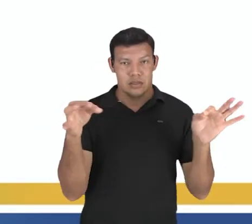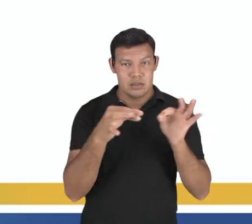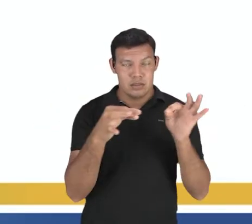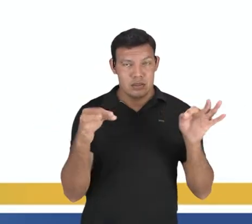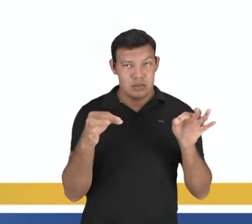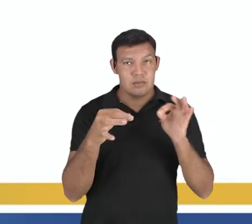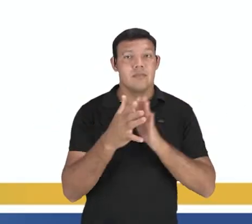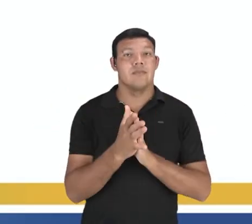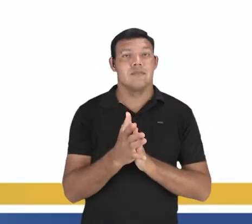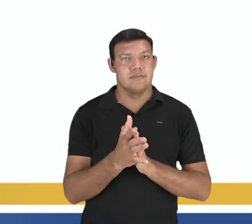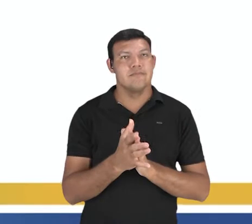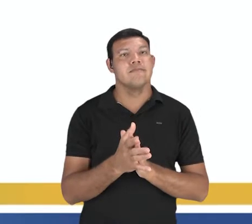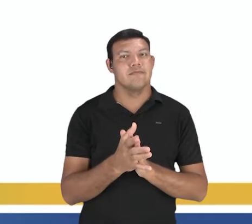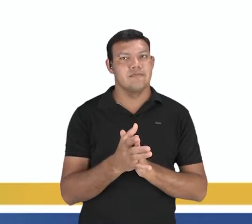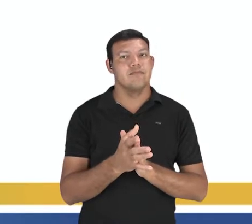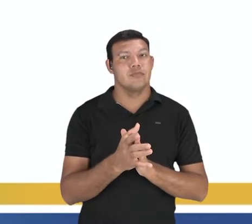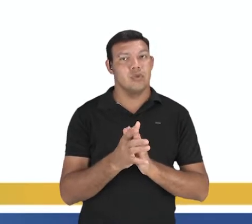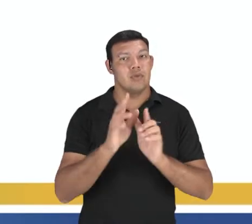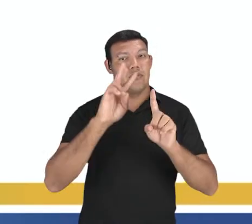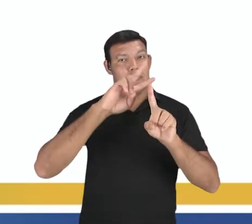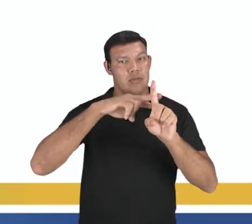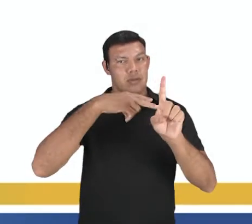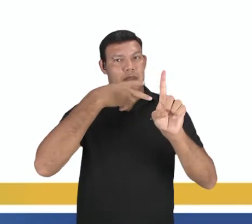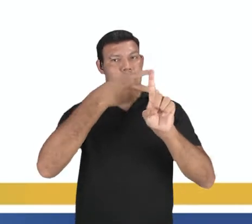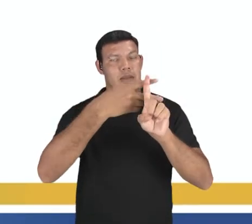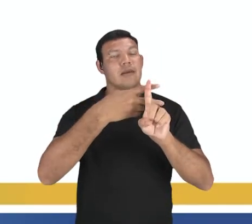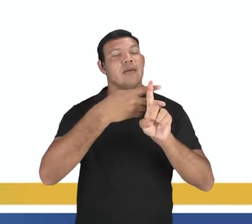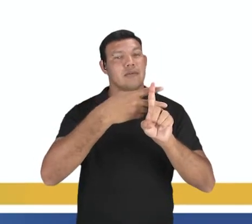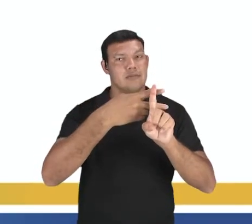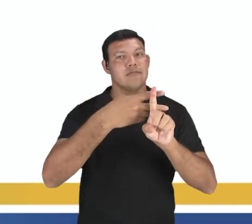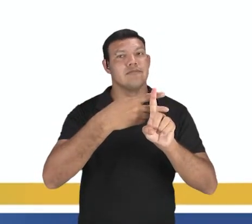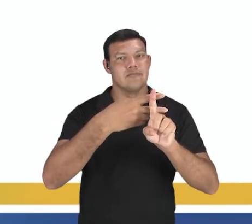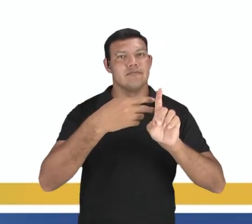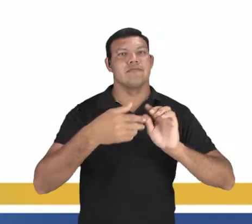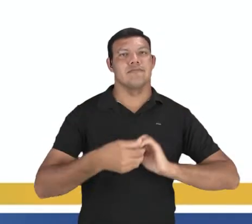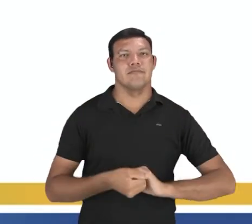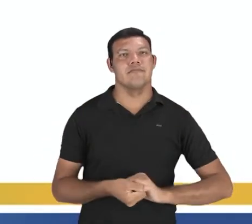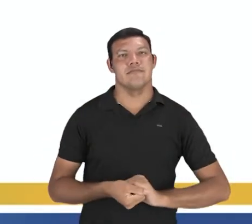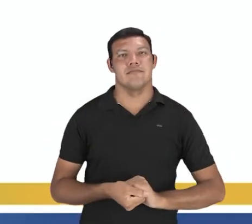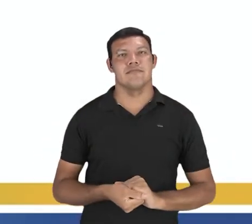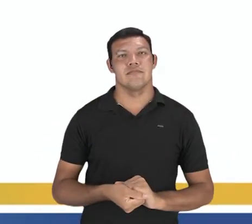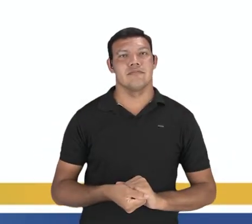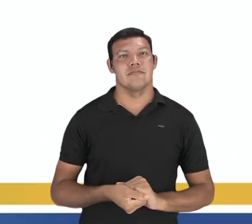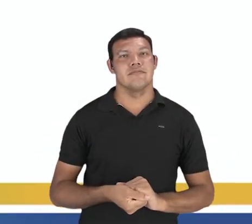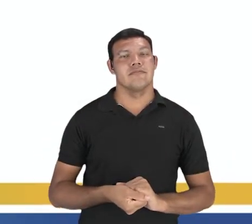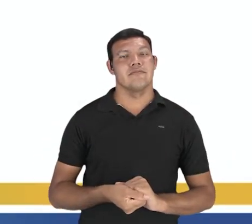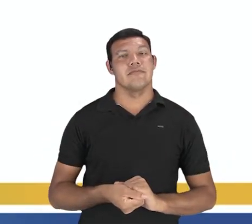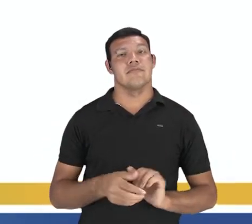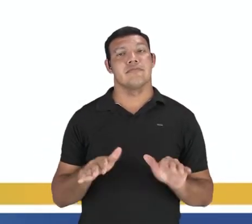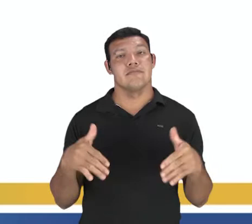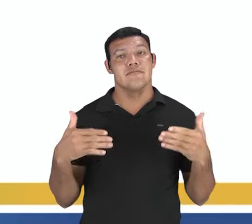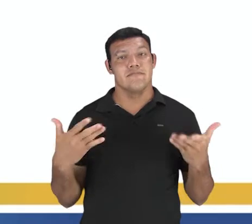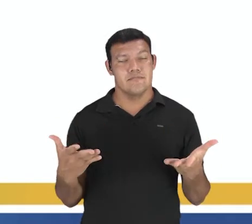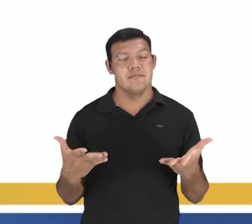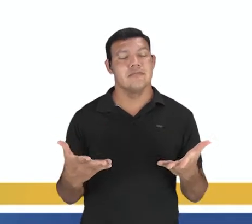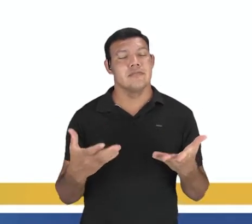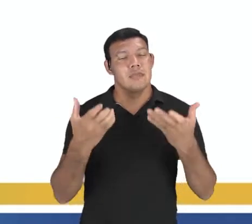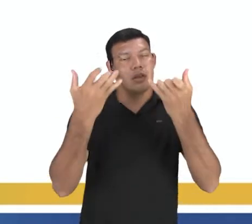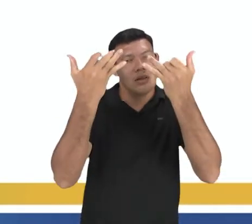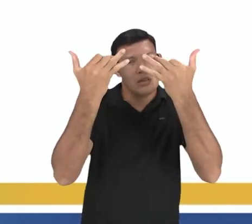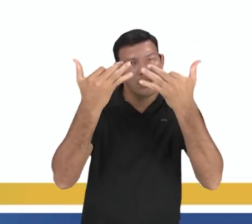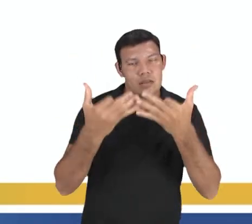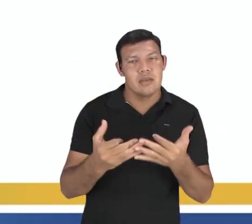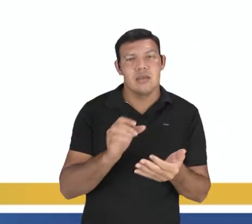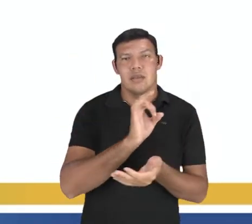comprimento é igual a 10 vezes a unidade de medida imediatamente inferior escrevendo de outra maneira podemos